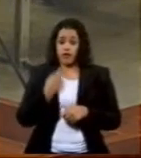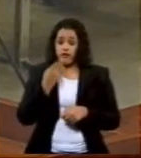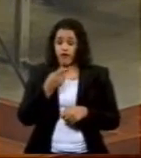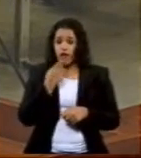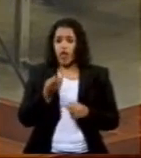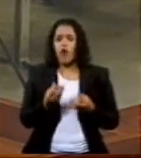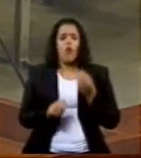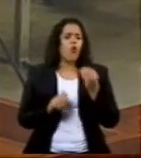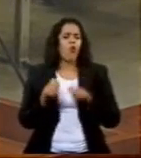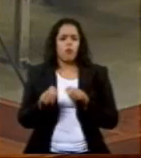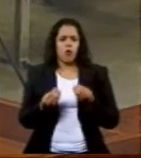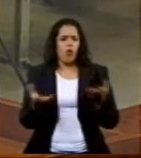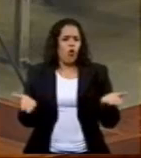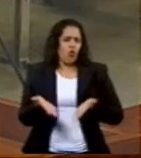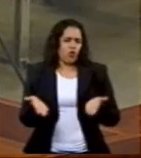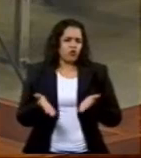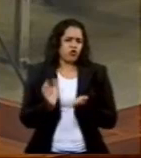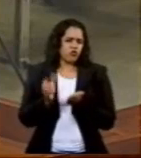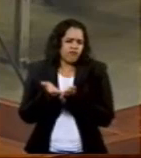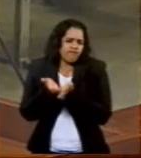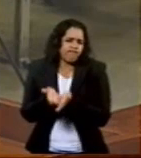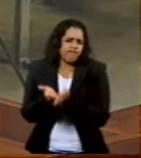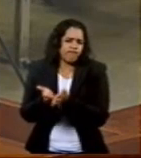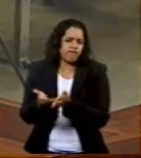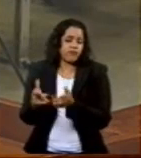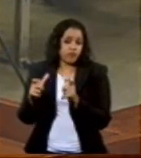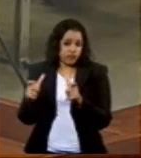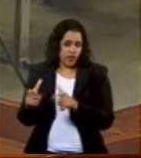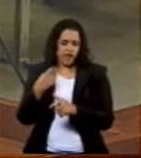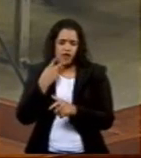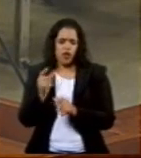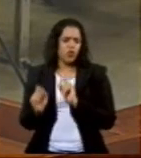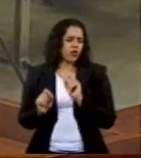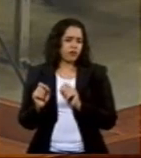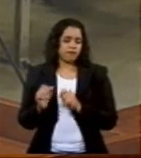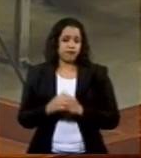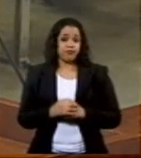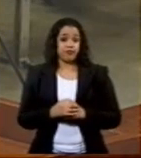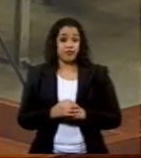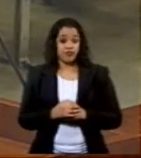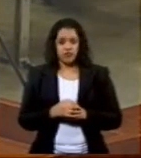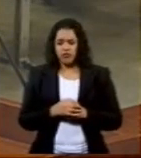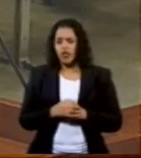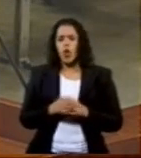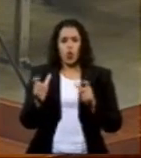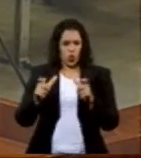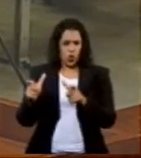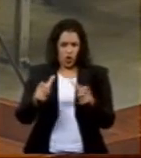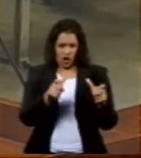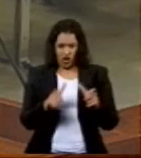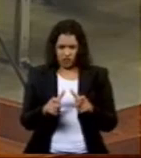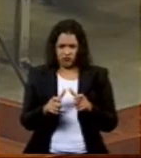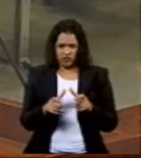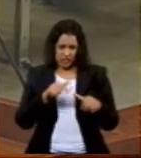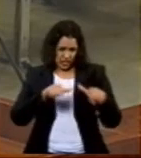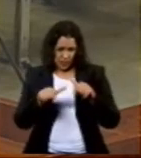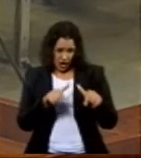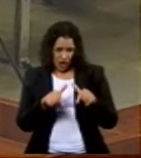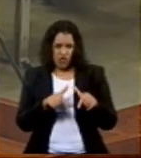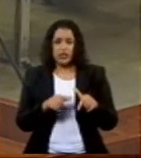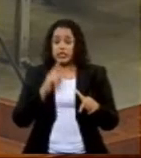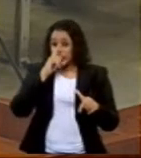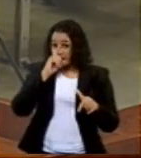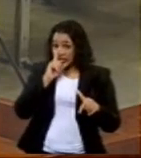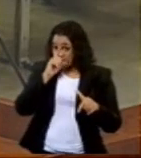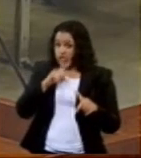um auditor que auditou portos bastante tempo. Ele diz rapidamente: o ambiente do trabalho portuário é arriscado. Cargas